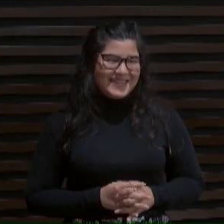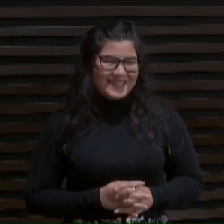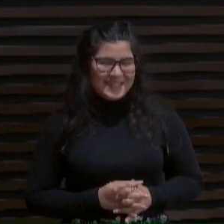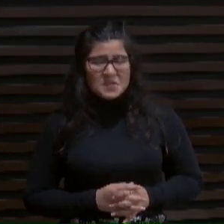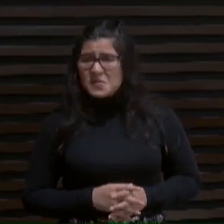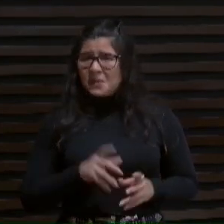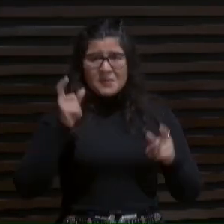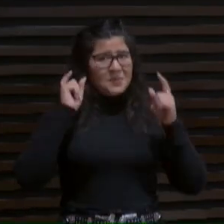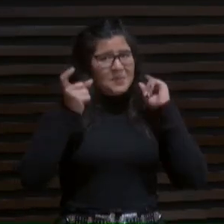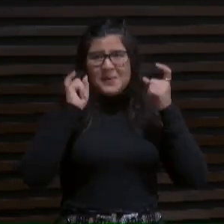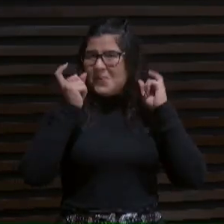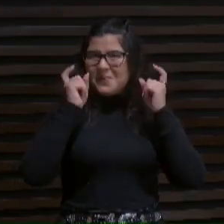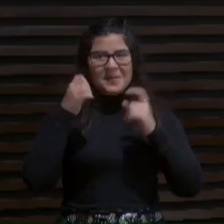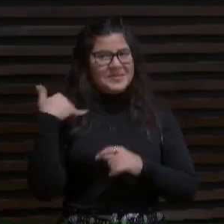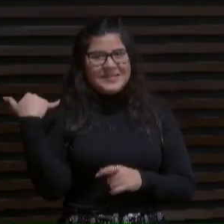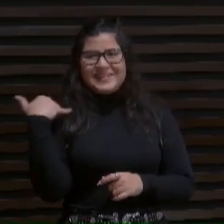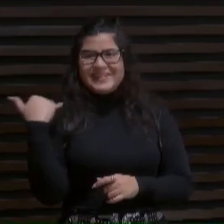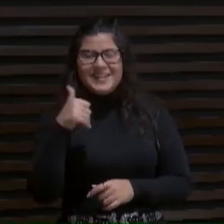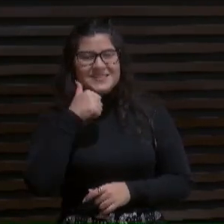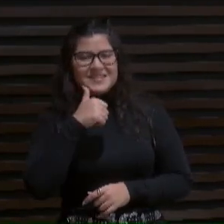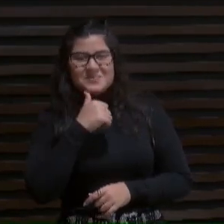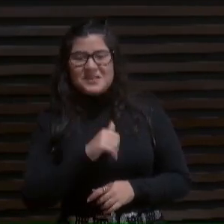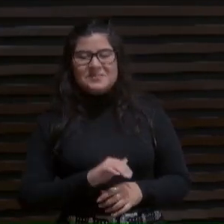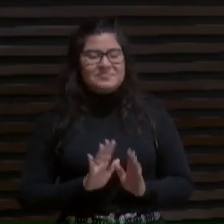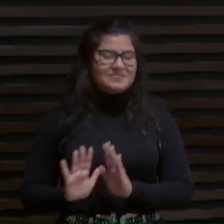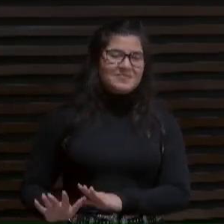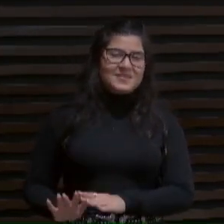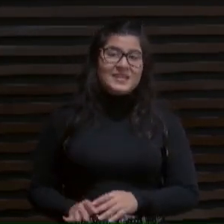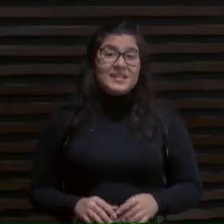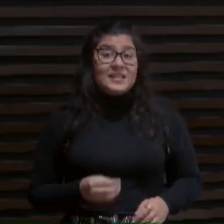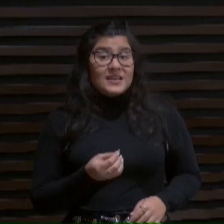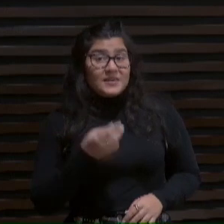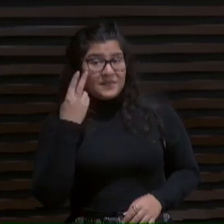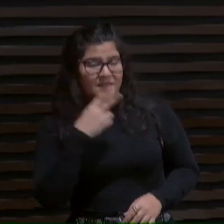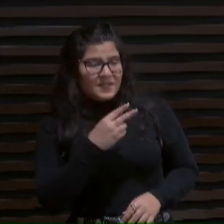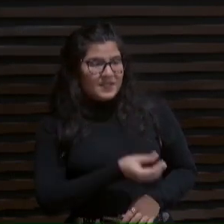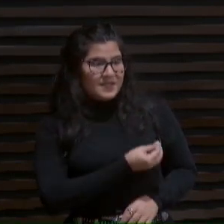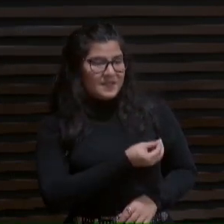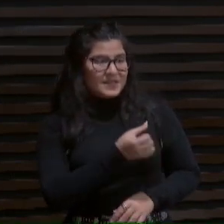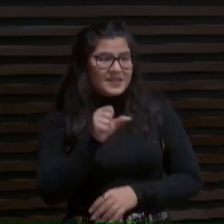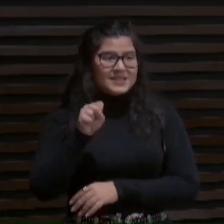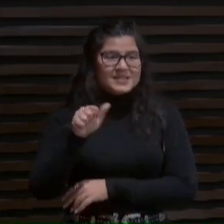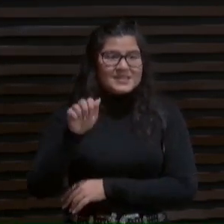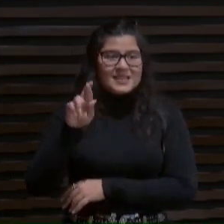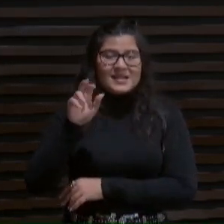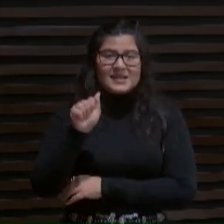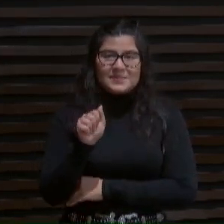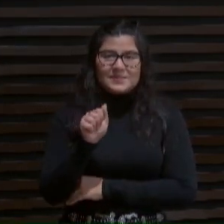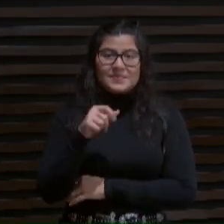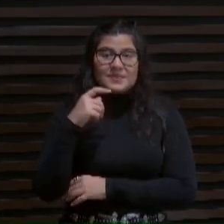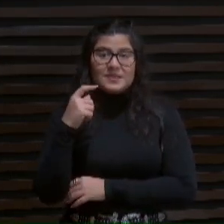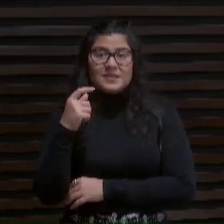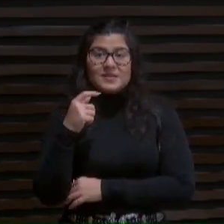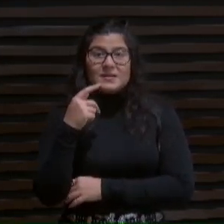a sua mãe, etc. Né? Mas, enfim, quando nós olhamos para a vida de Sara, e essa palavra que é introduzida aqui